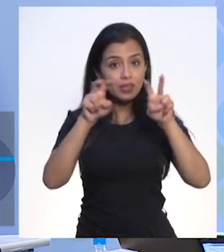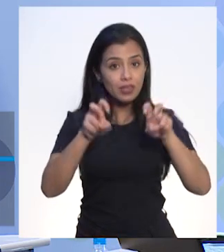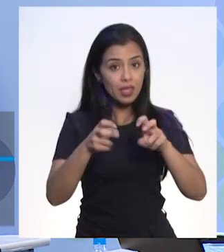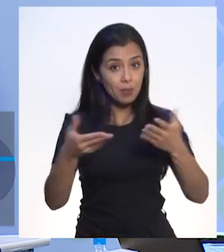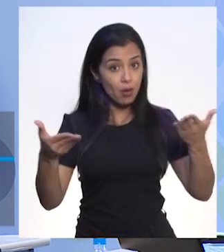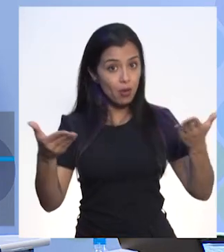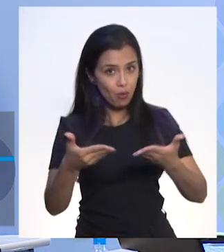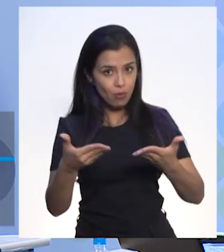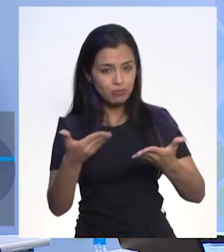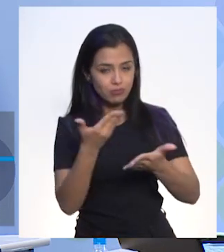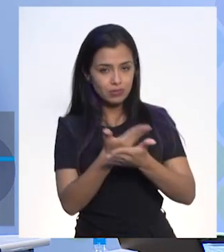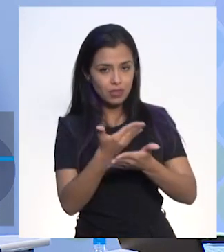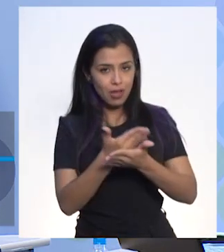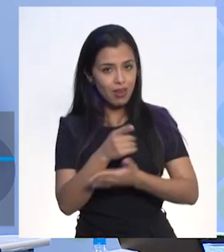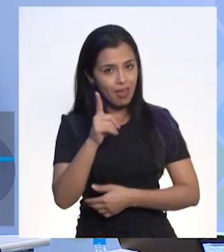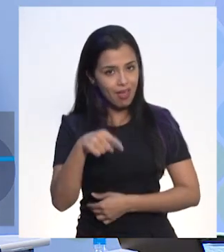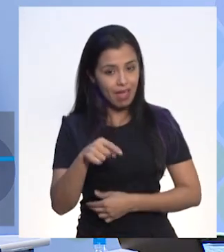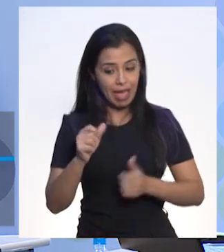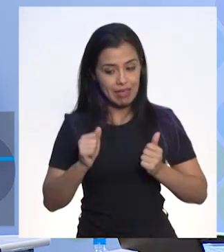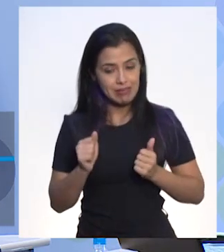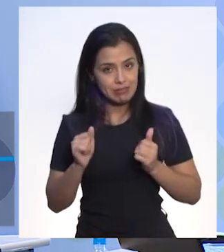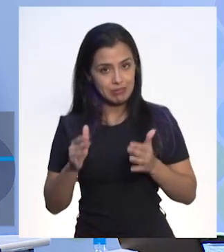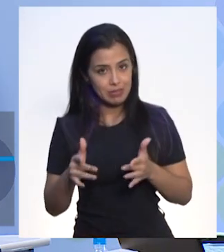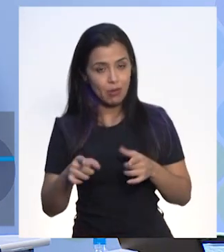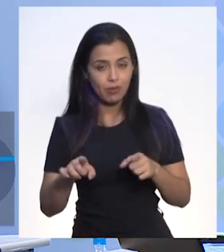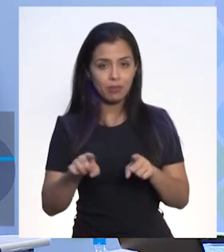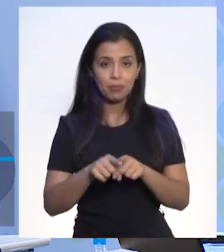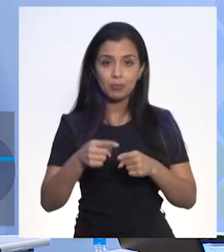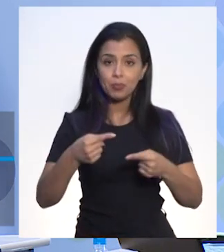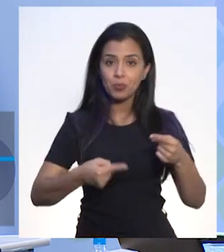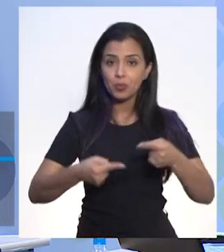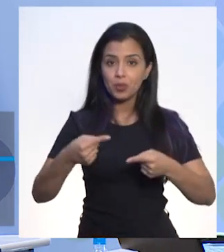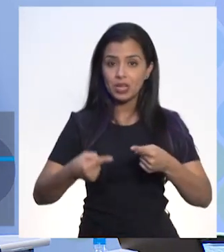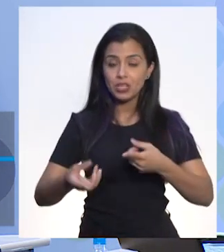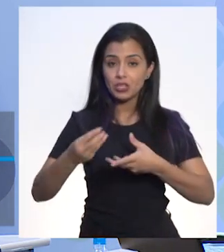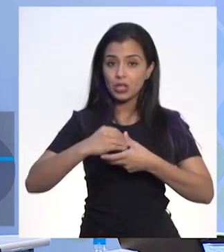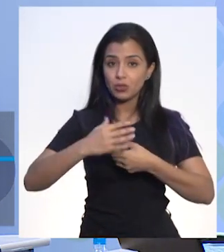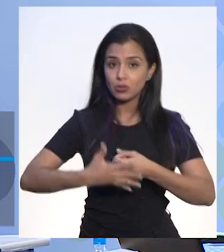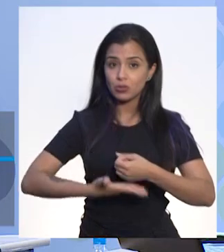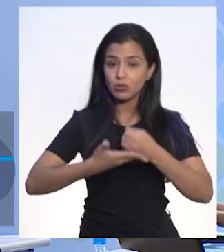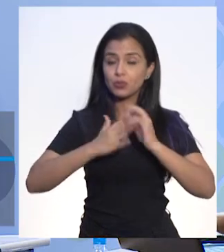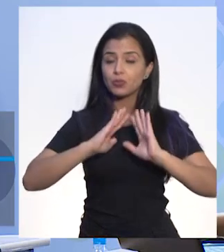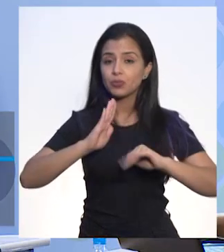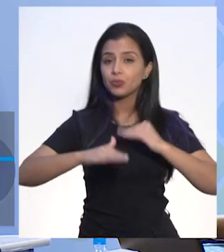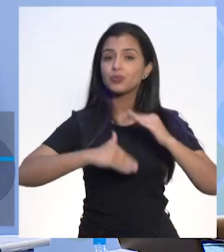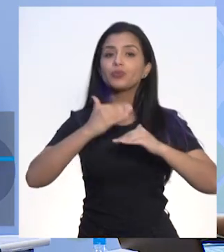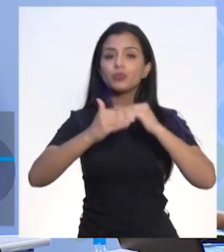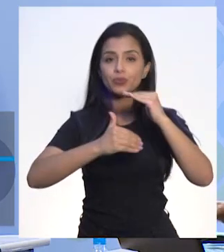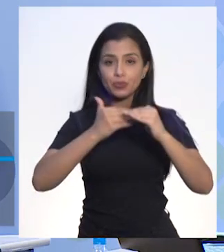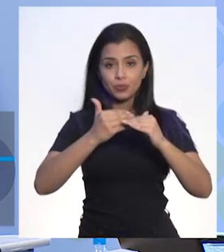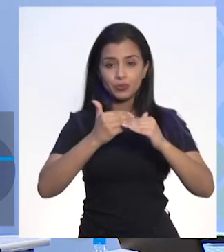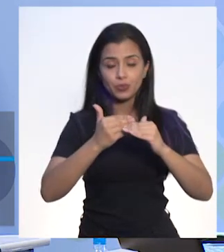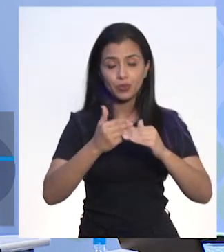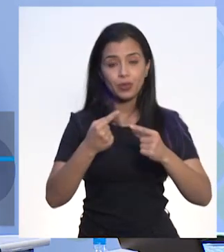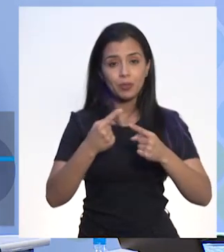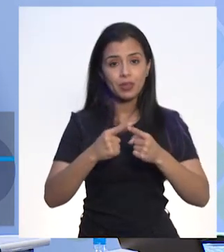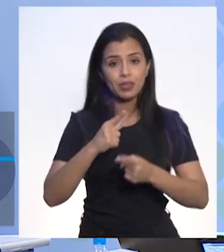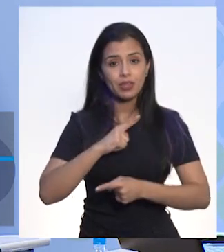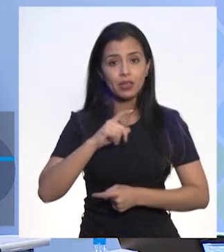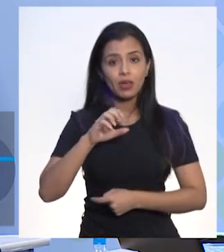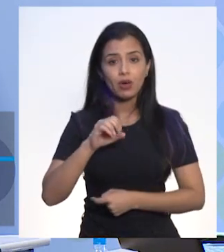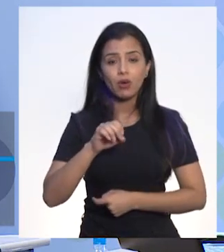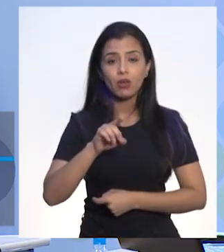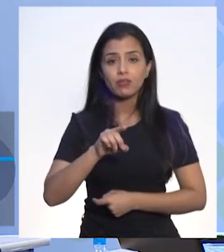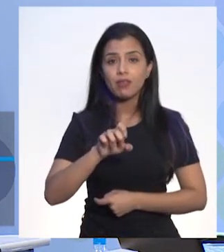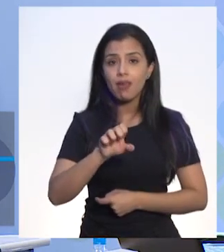esse, ação e política em cima do desenvolvimento sustentável, já que nós temos a ODS